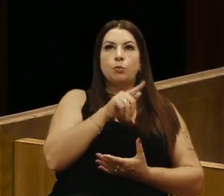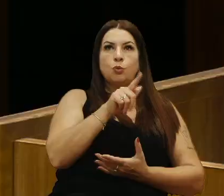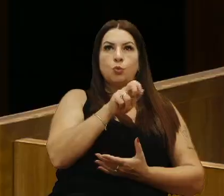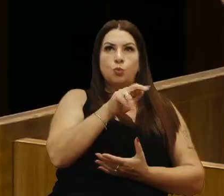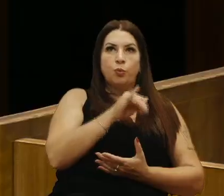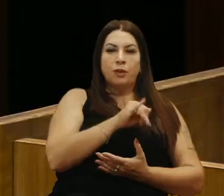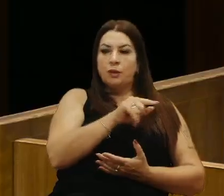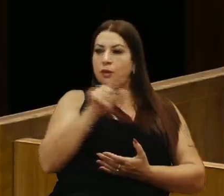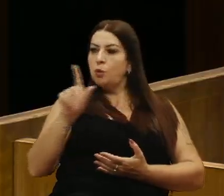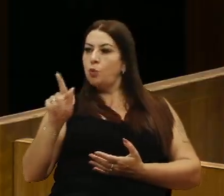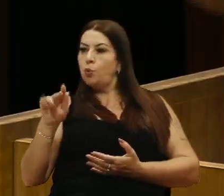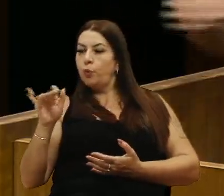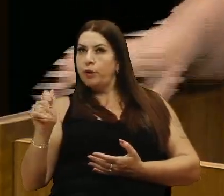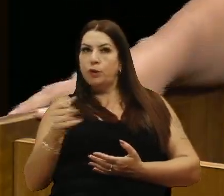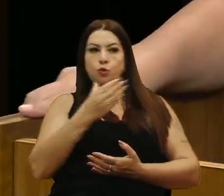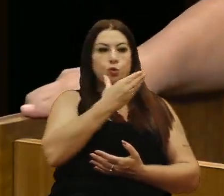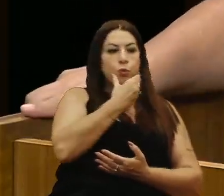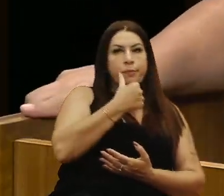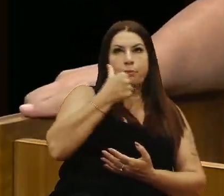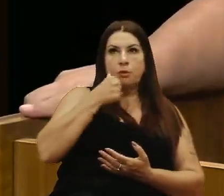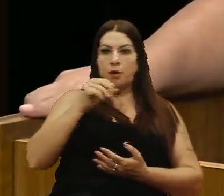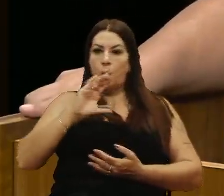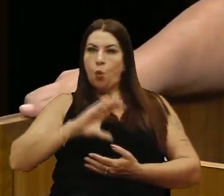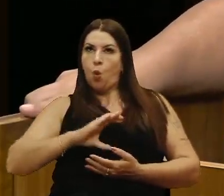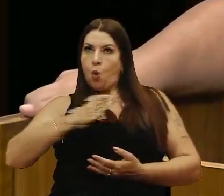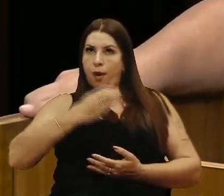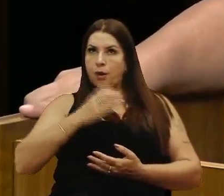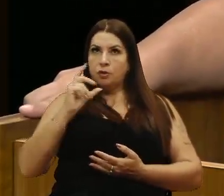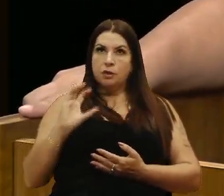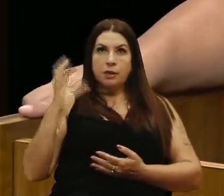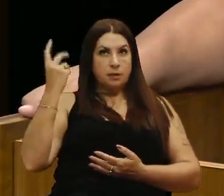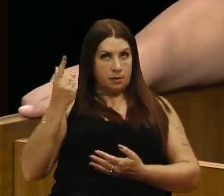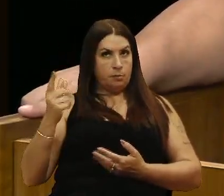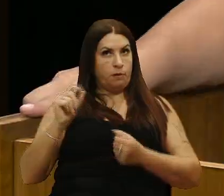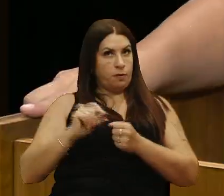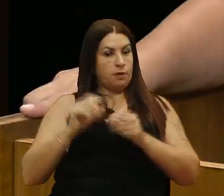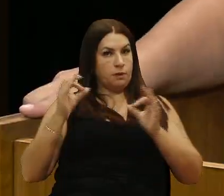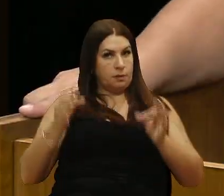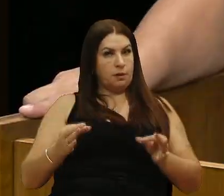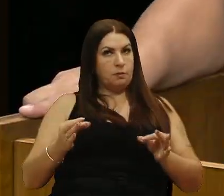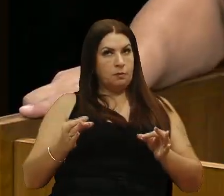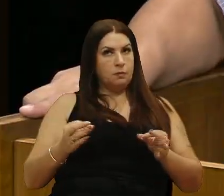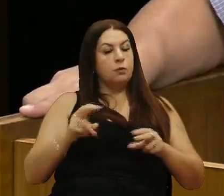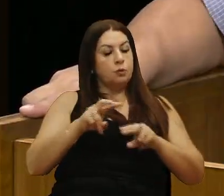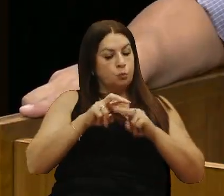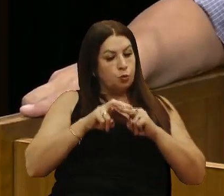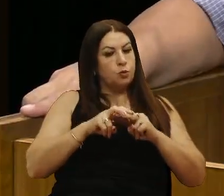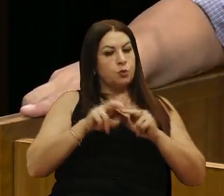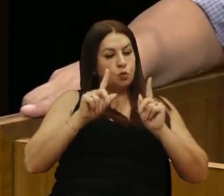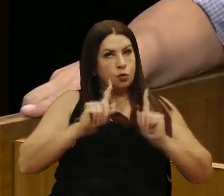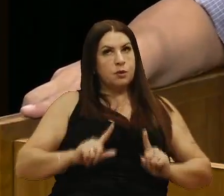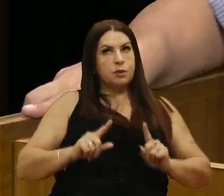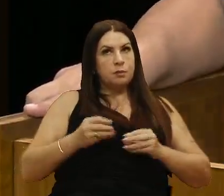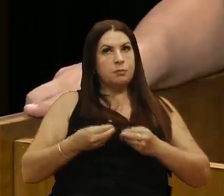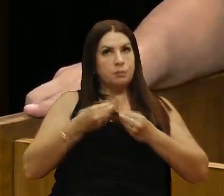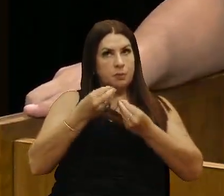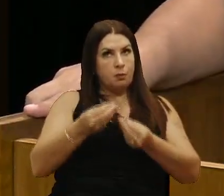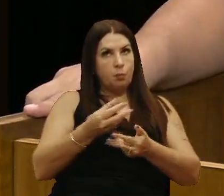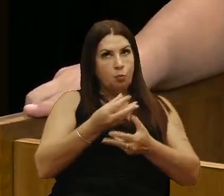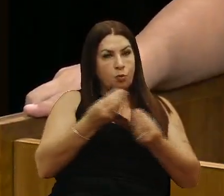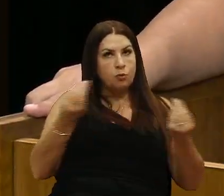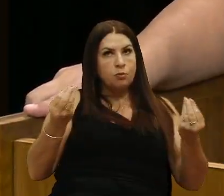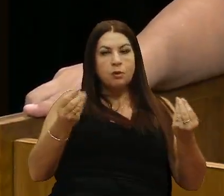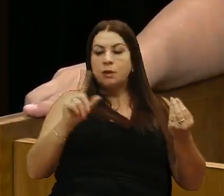homem ou mulher na política é coragem e decisão para fazer o que tem que ser feito. Por isso que na nossa gestão nós entregamos tanto. E